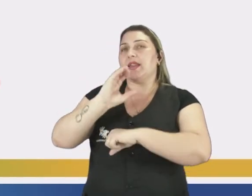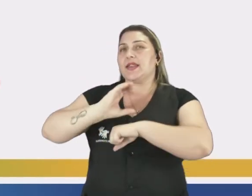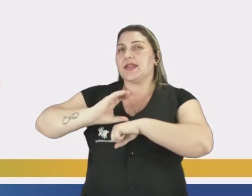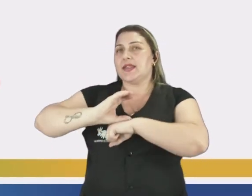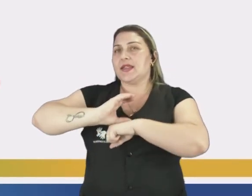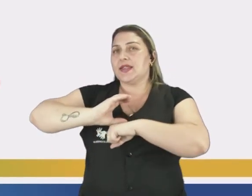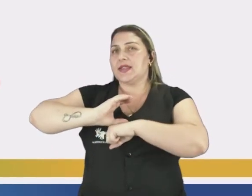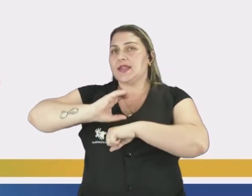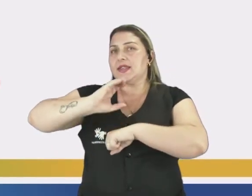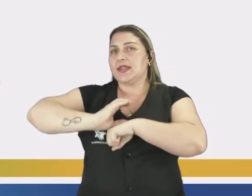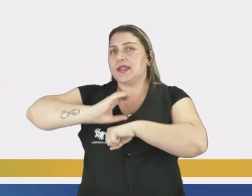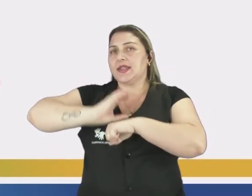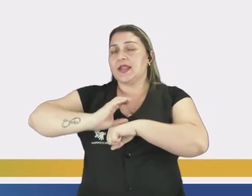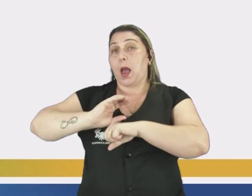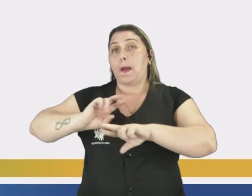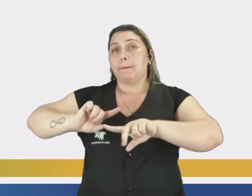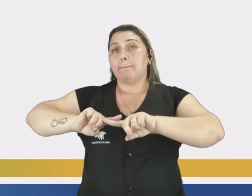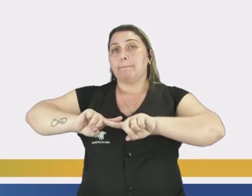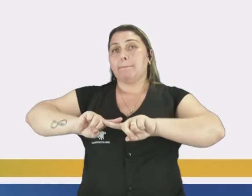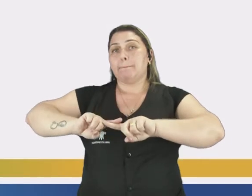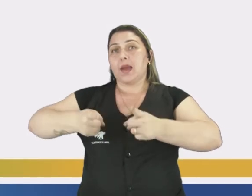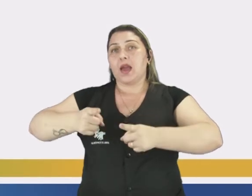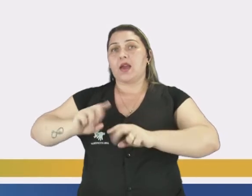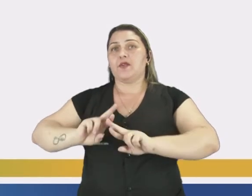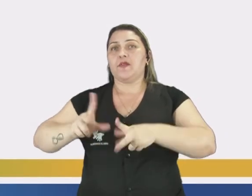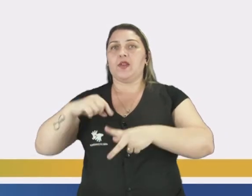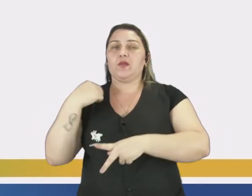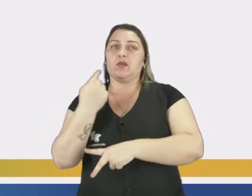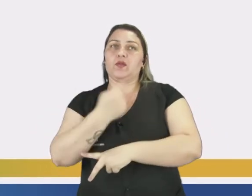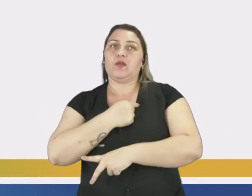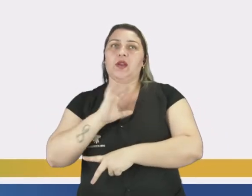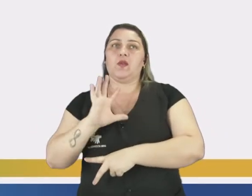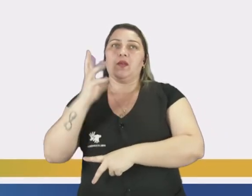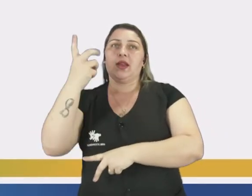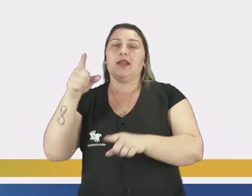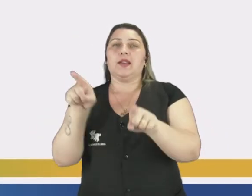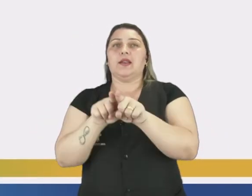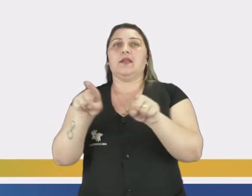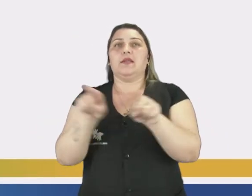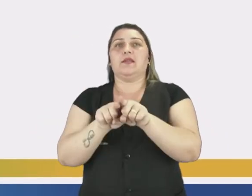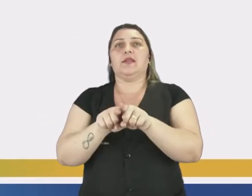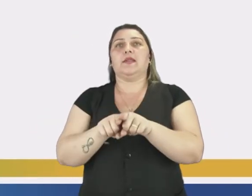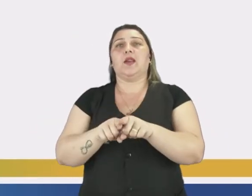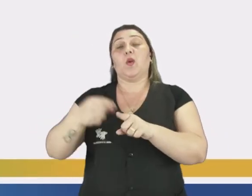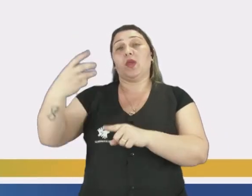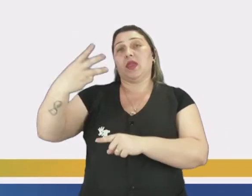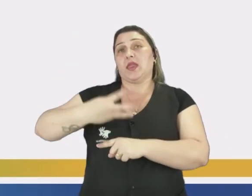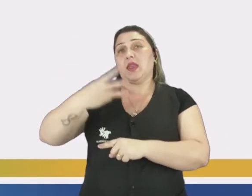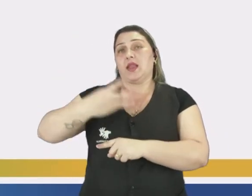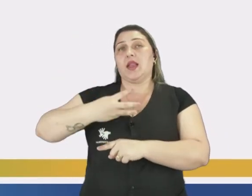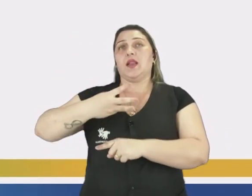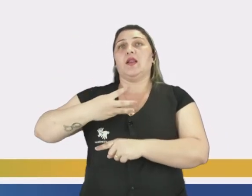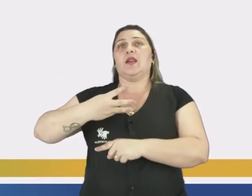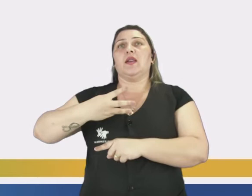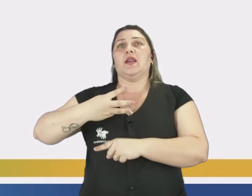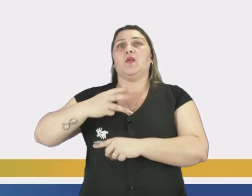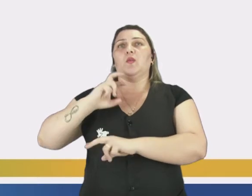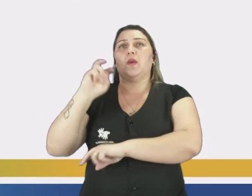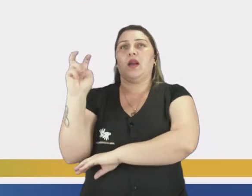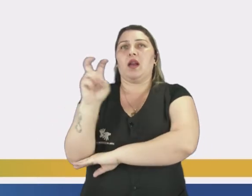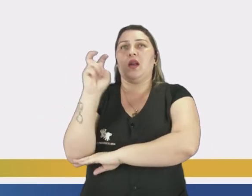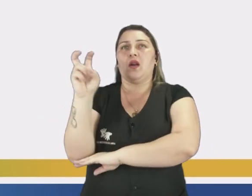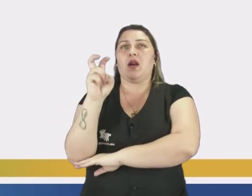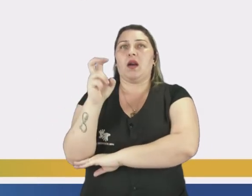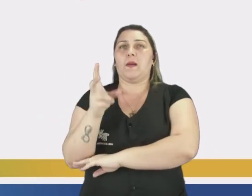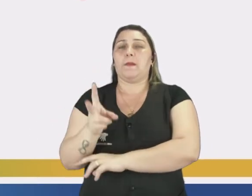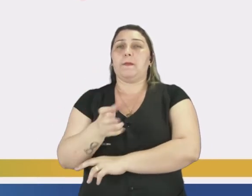mas muito diferentes do nosso. É o que acontece também nessa segunda imagem. E o terceiro representa aqui a visão de uma cobra, por exemplo,